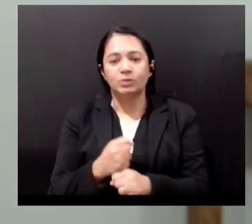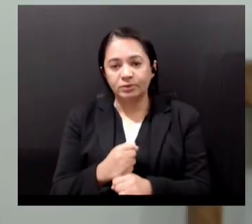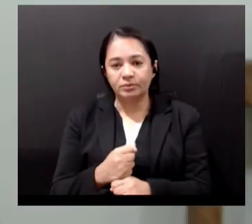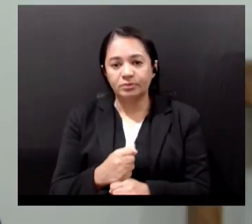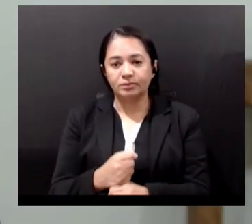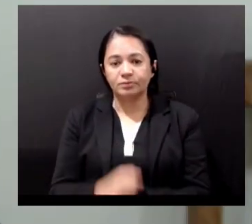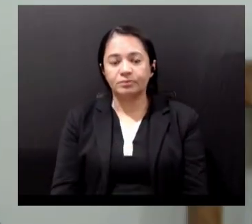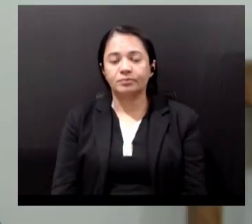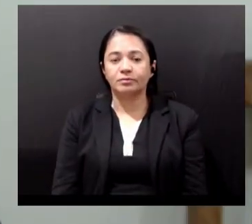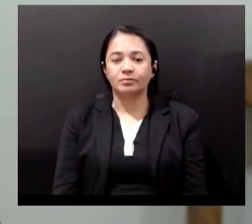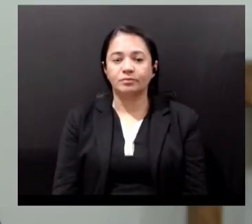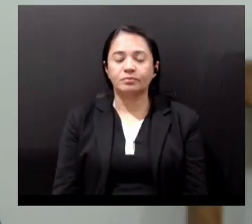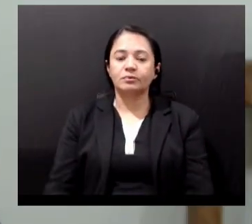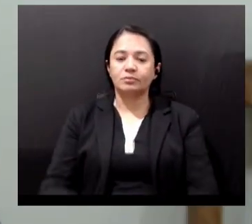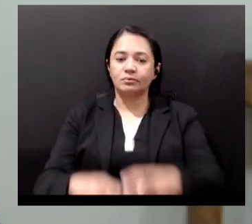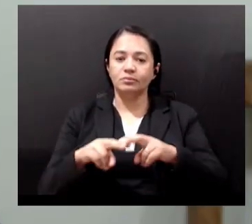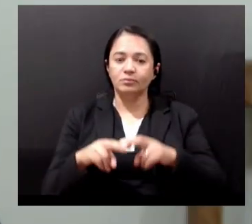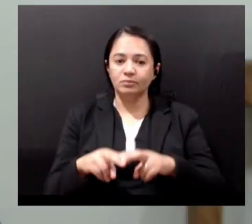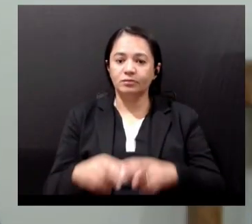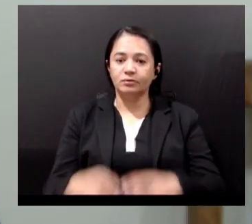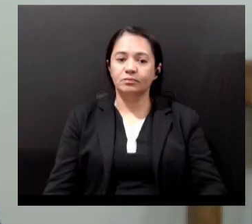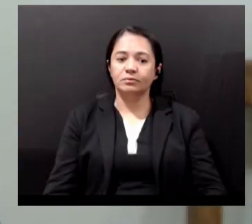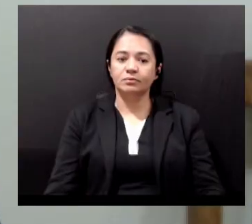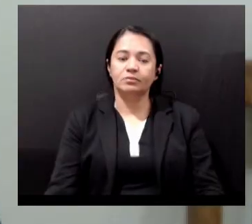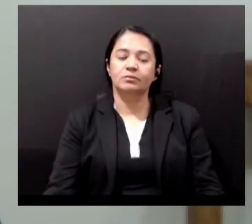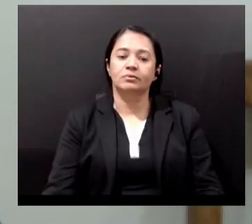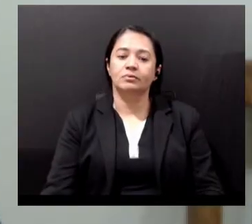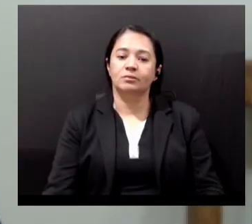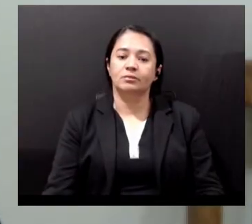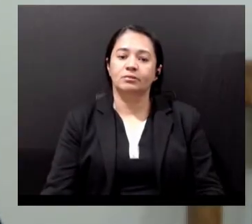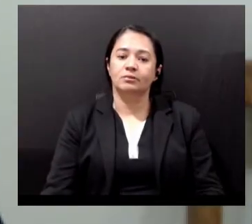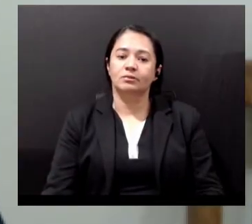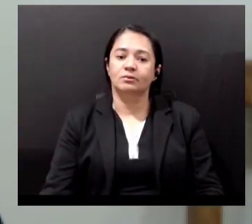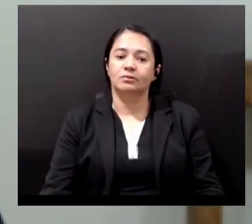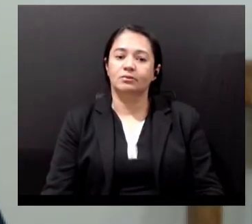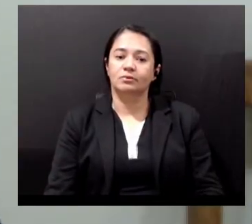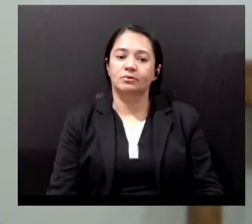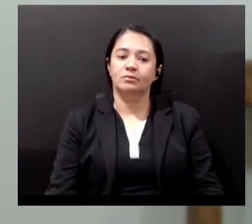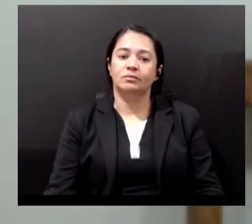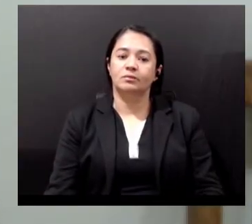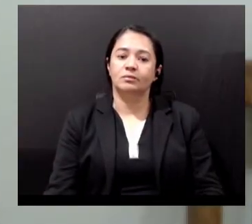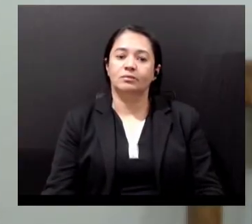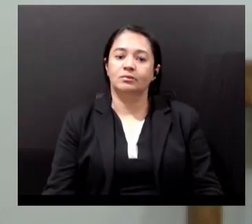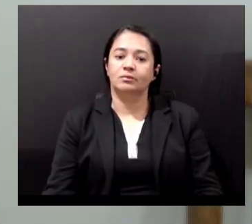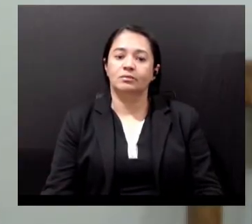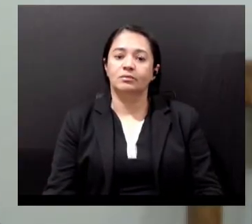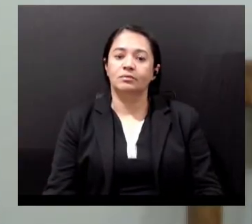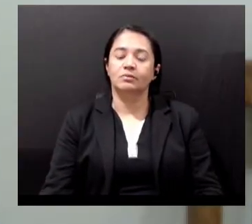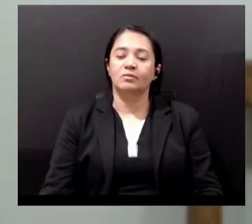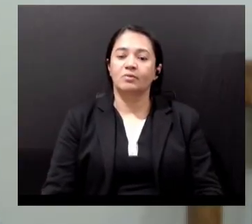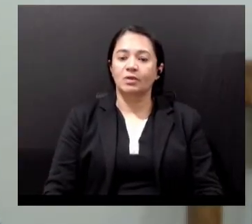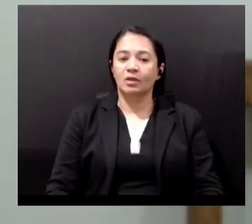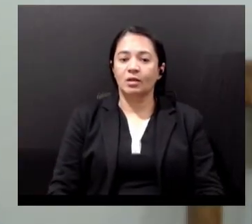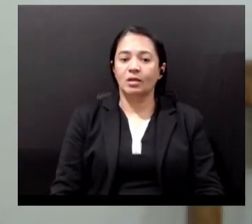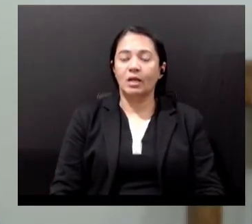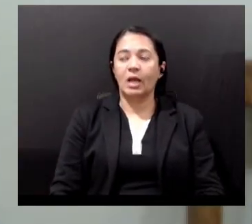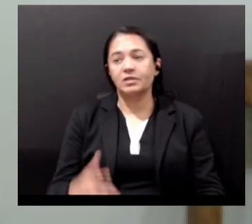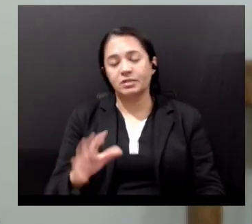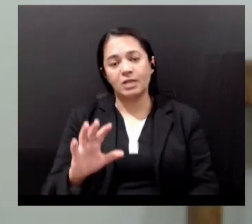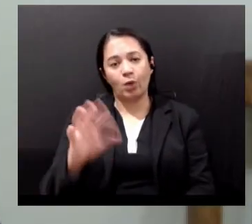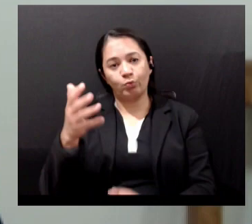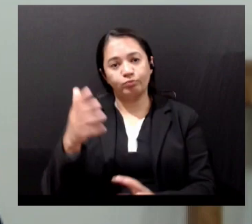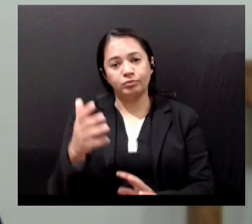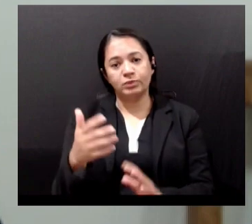anos. Então, com isso, eu já, ainda que com certa imprecisão, que é natural de todo tipo de